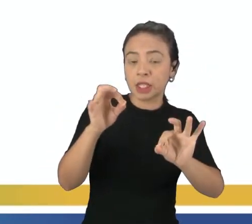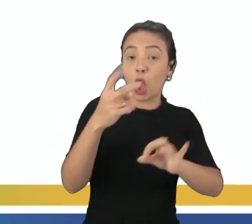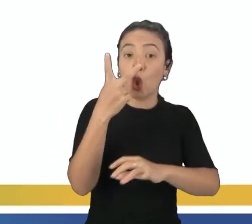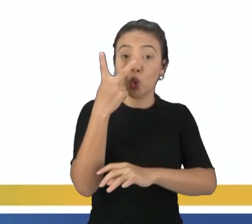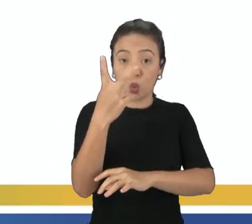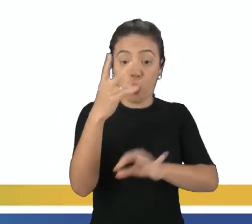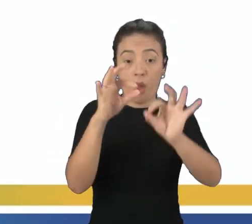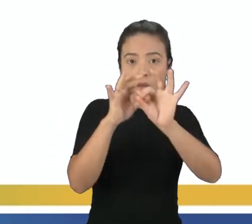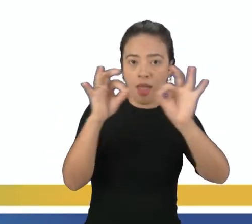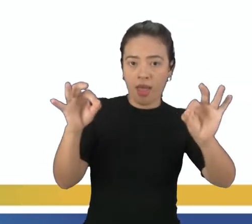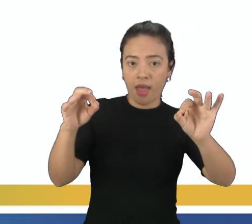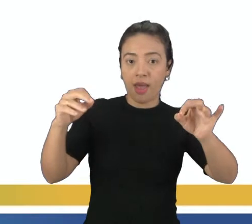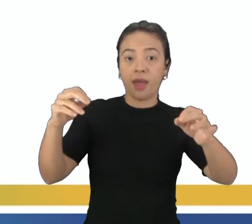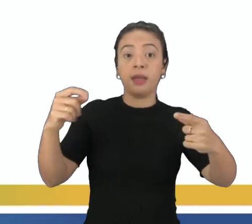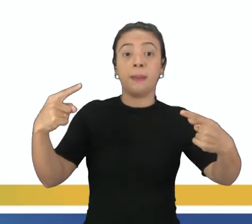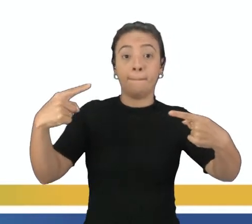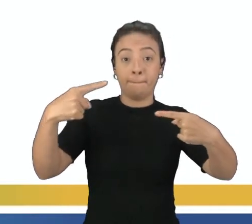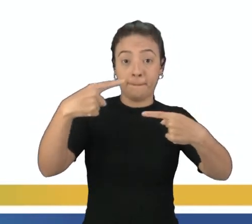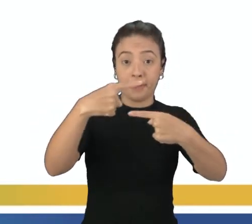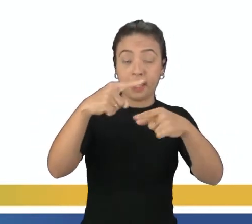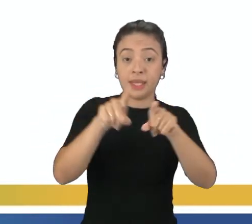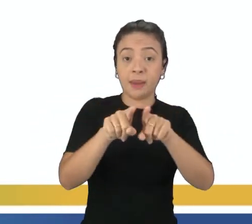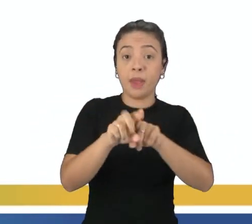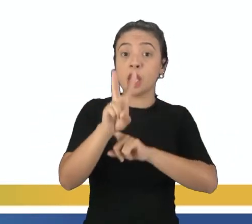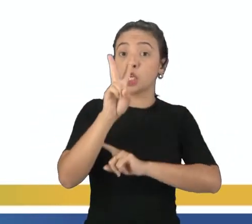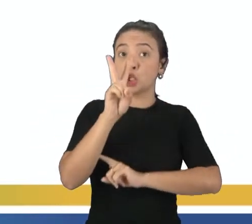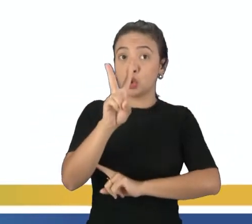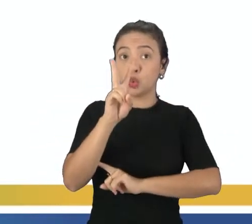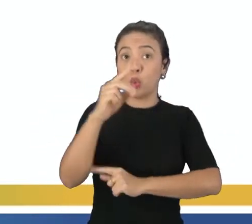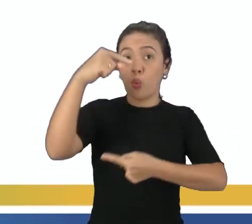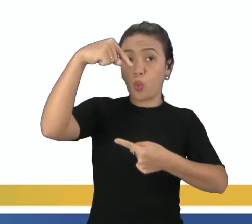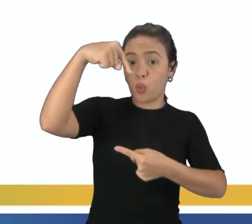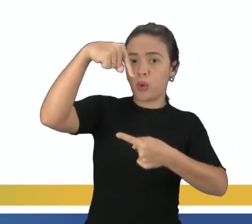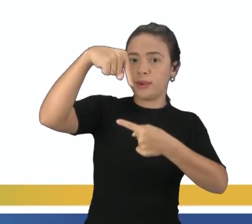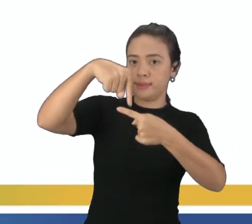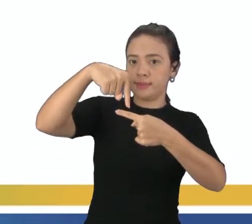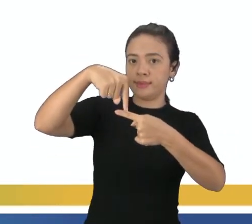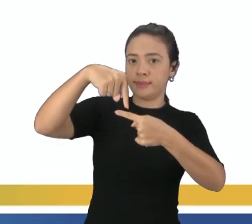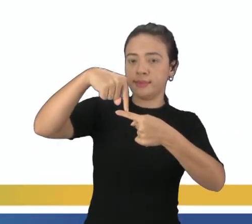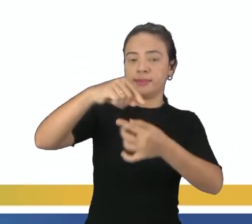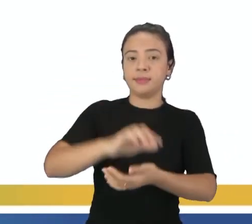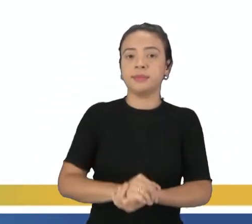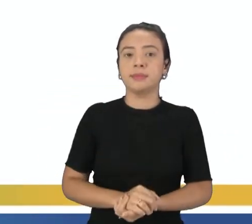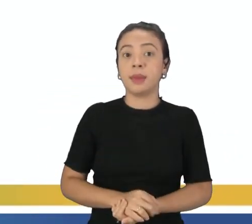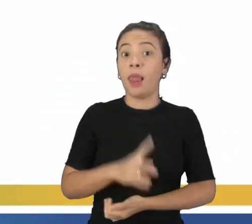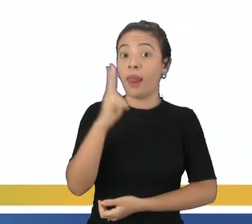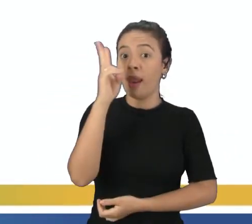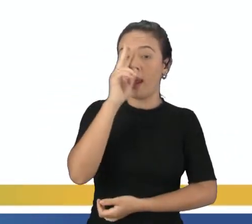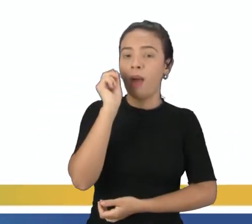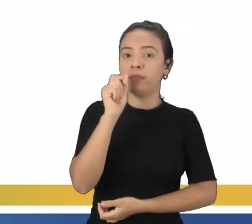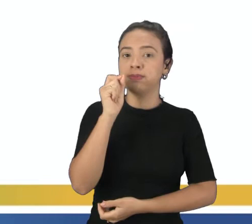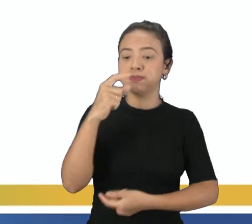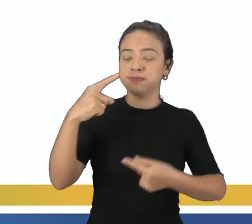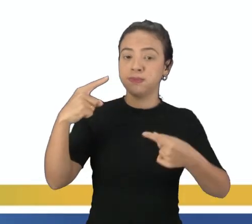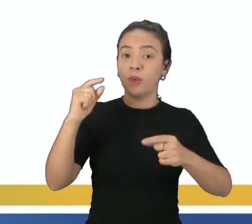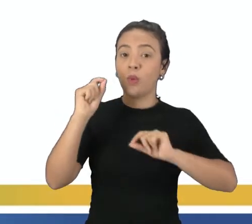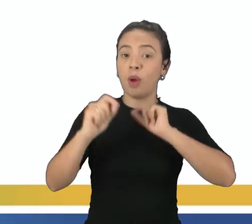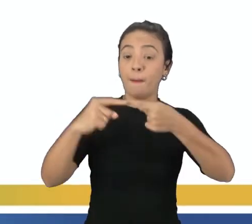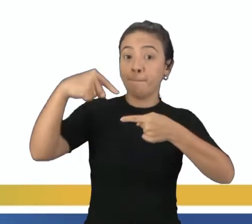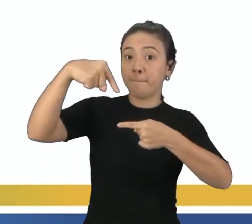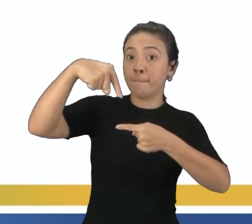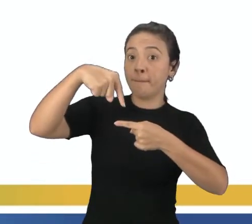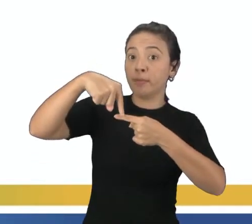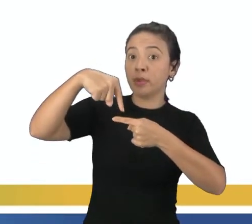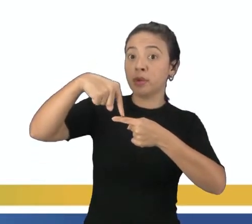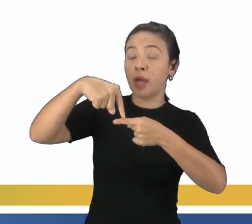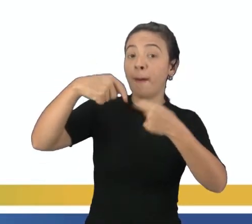retas paralelas e um par de retas que sejam perpendiculares entre si. Gente, não se esqueça, retas perpendiculares são